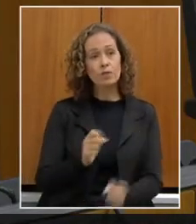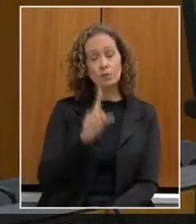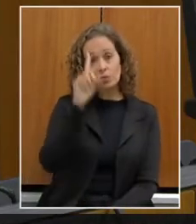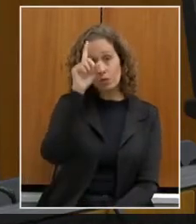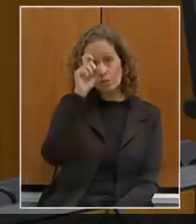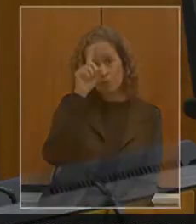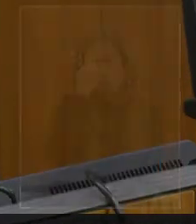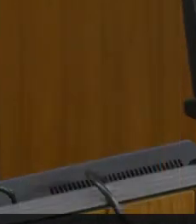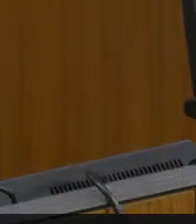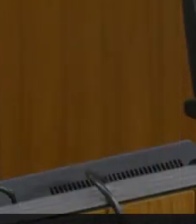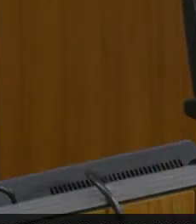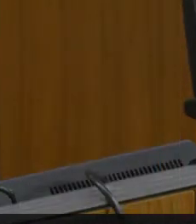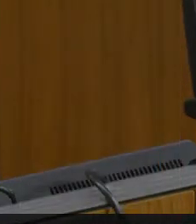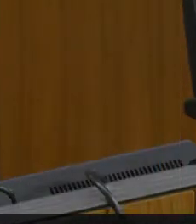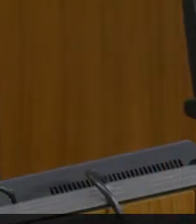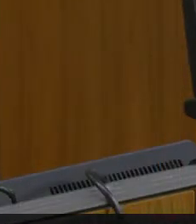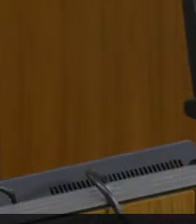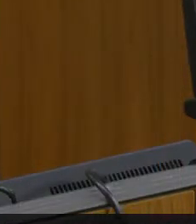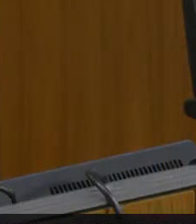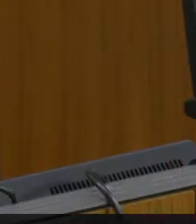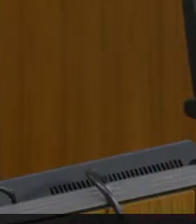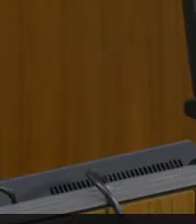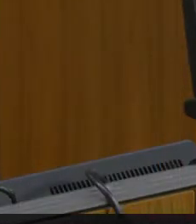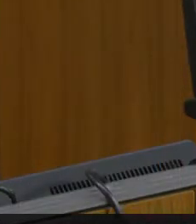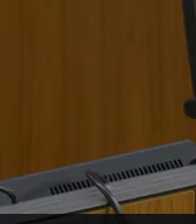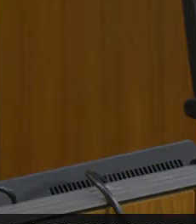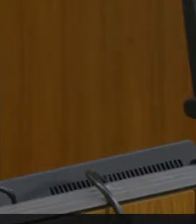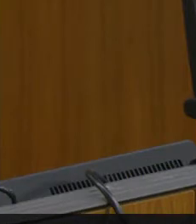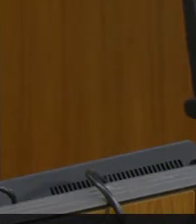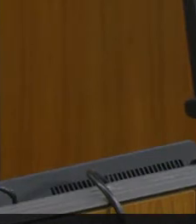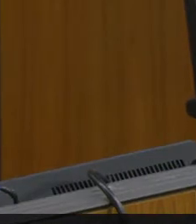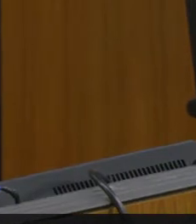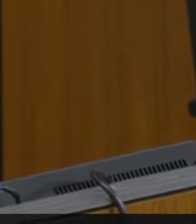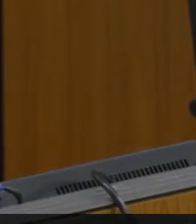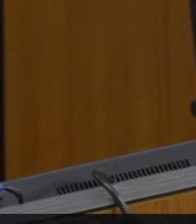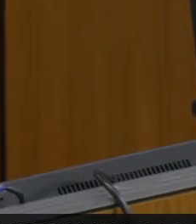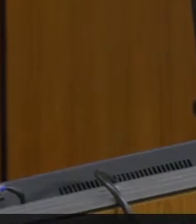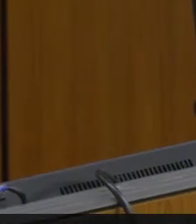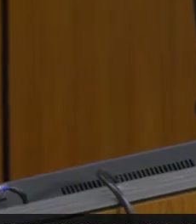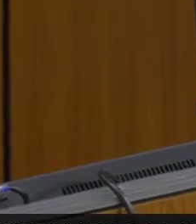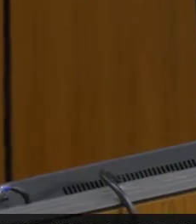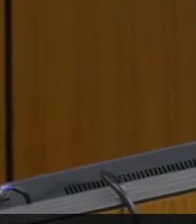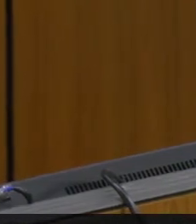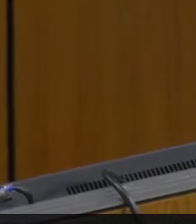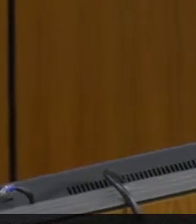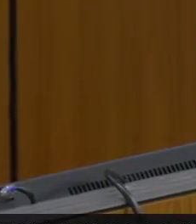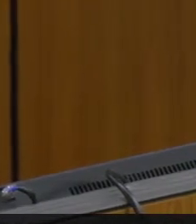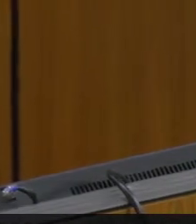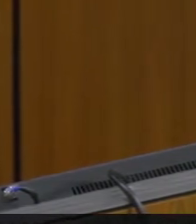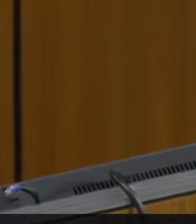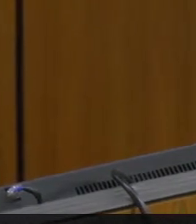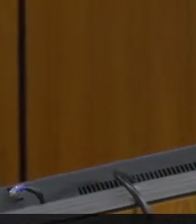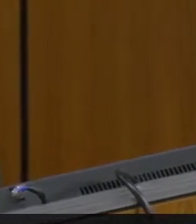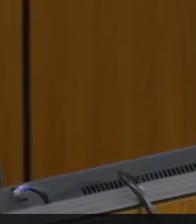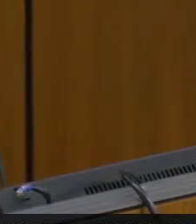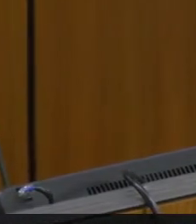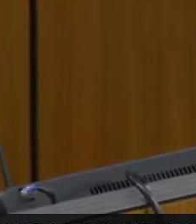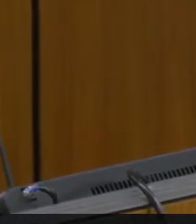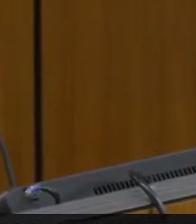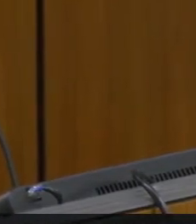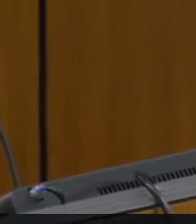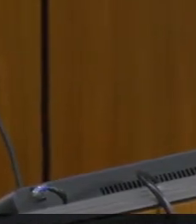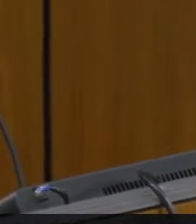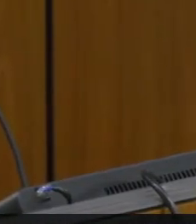Antônio Dias foi diretor do hospital e ampliou muito o serviço no hospital à época então o